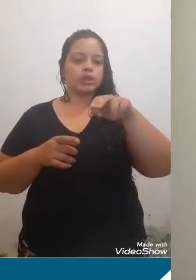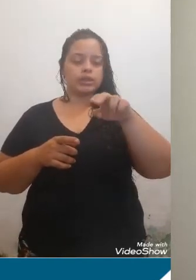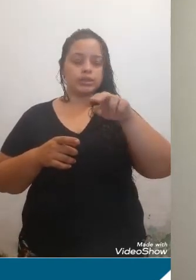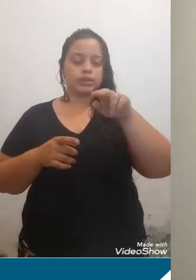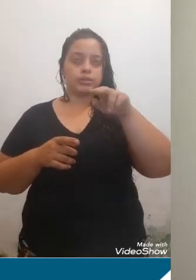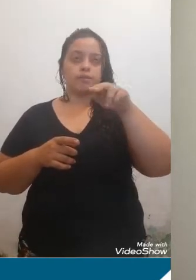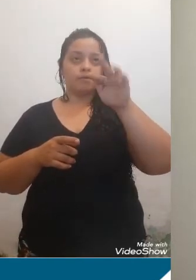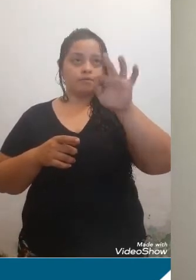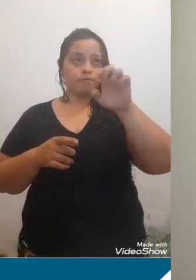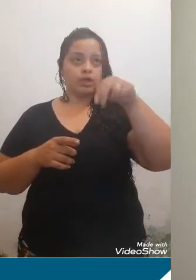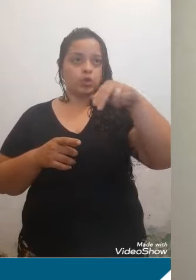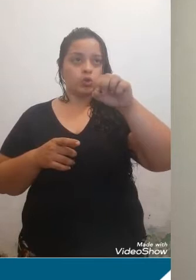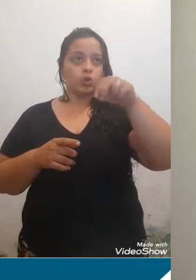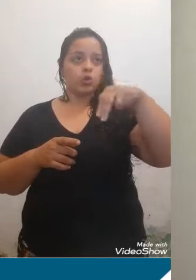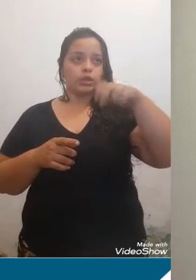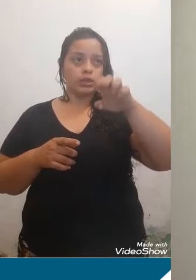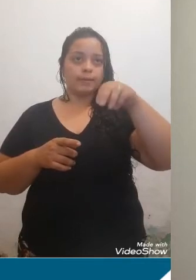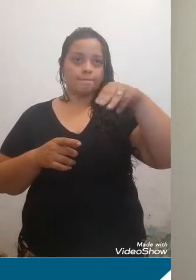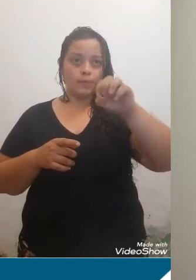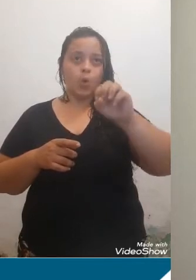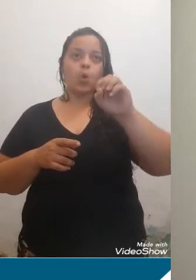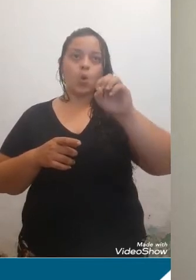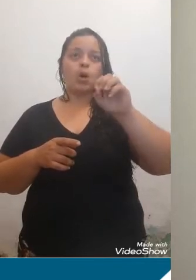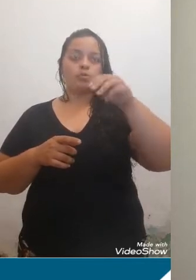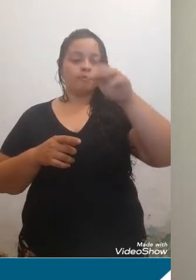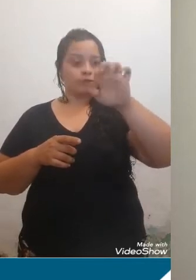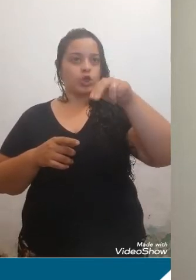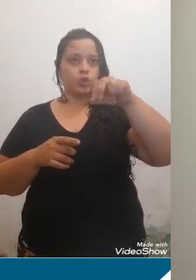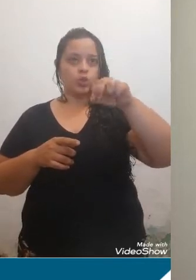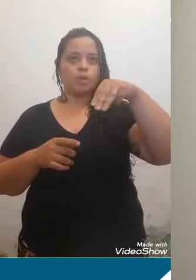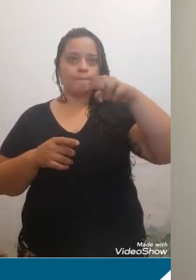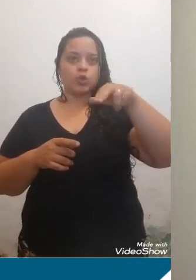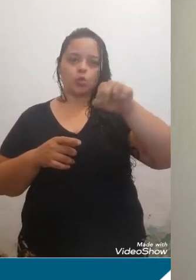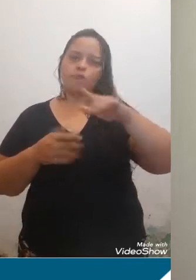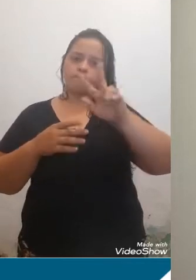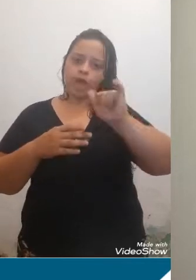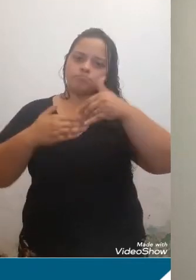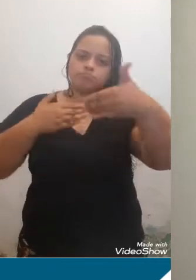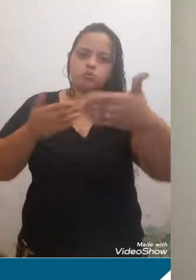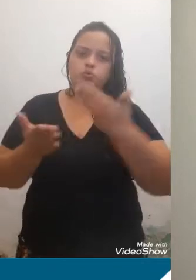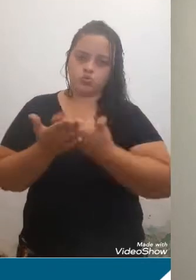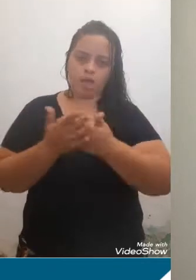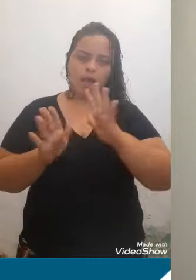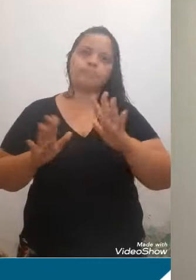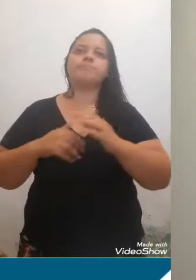fenômeno de refração, beleza? Esse fenômeno vai ser objeto de estudo numa aula